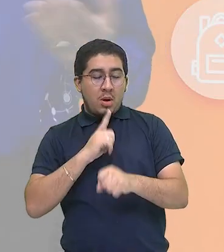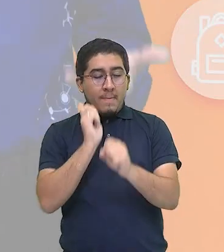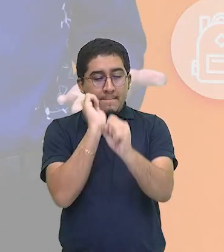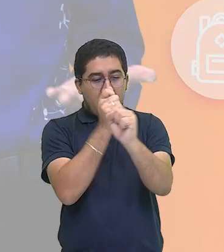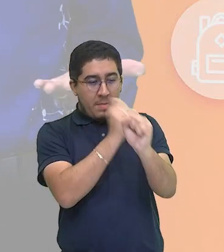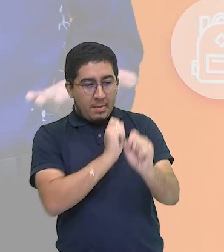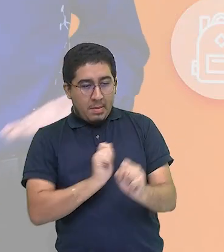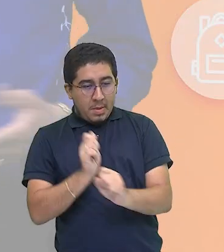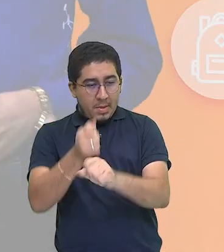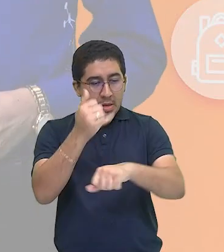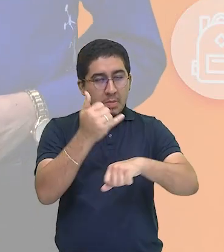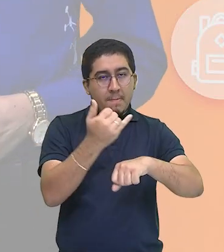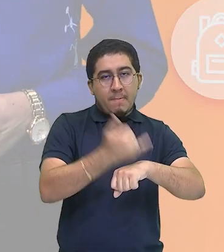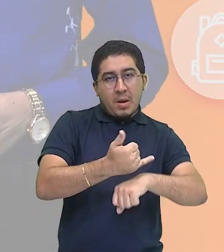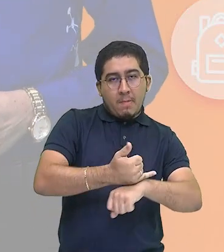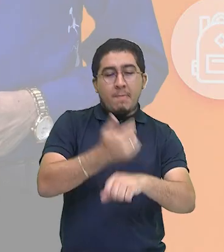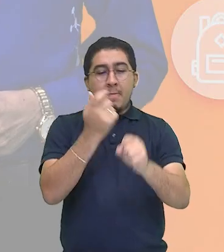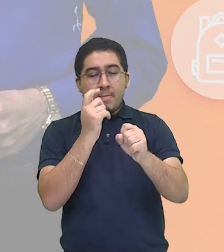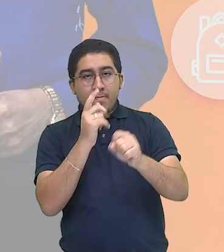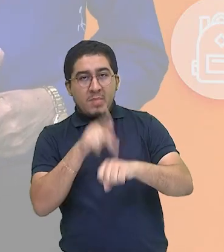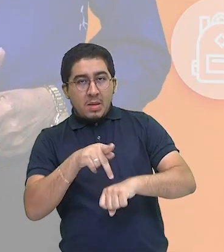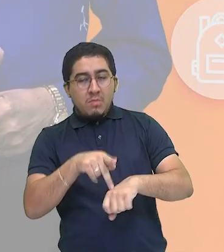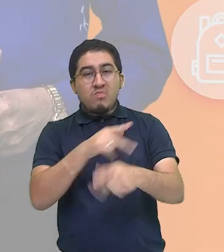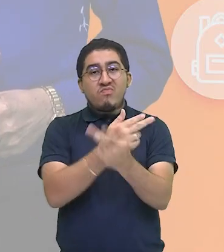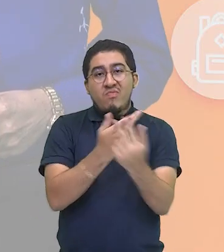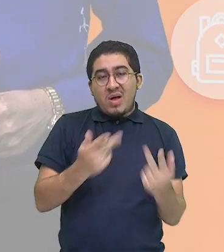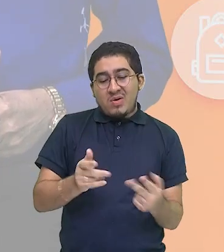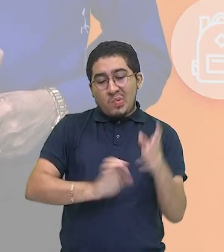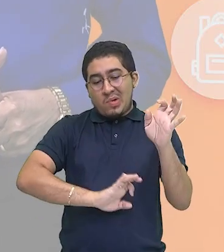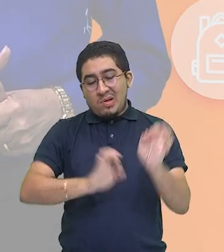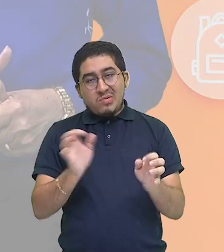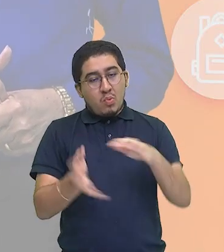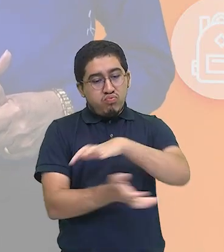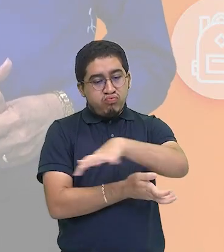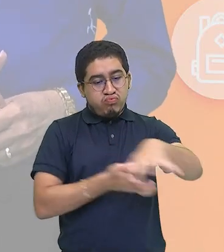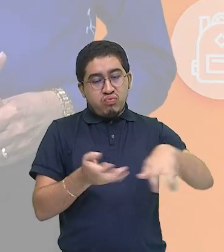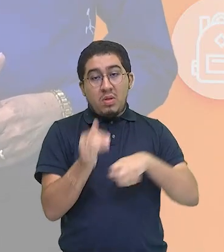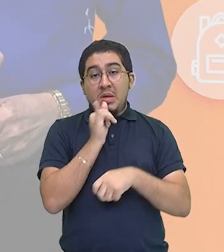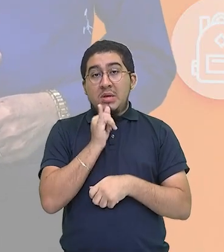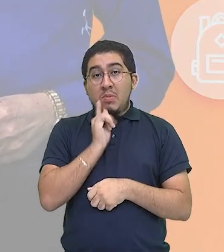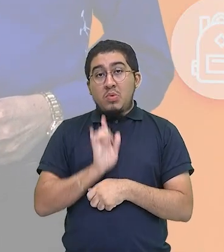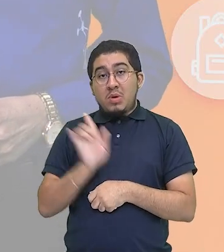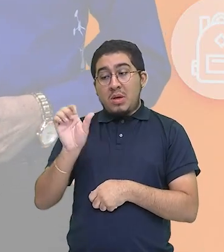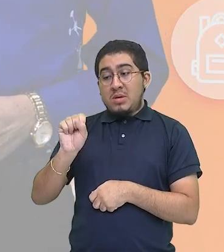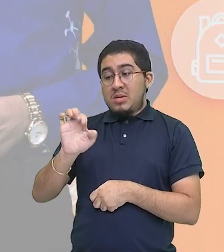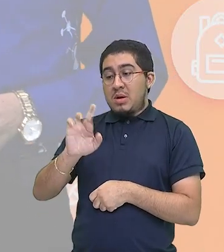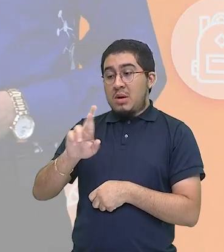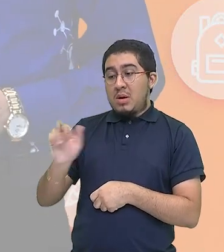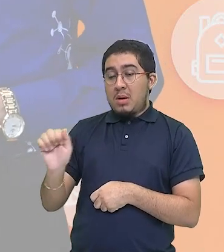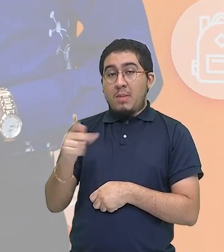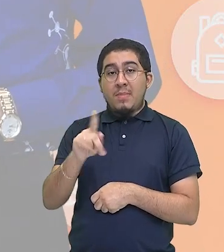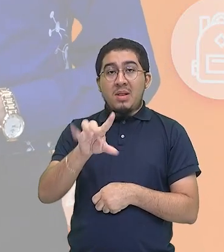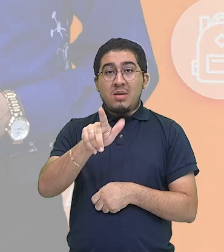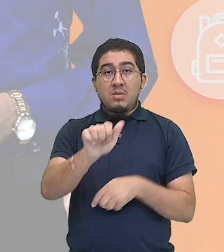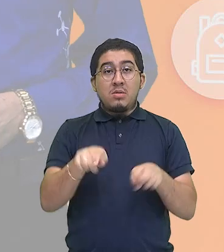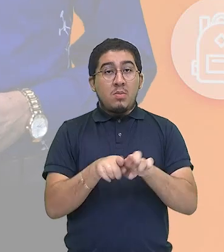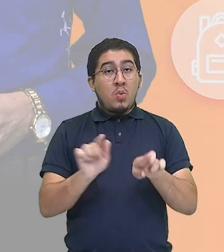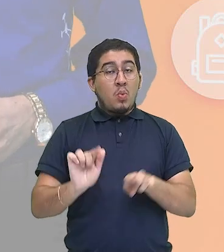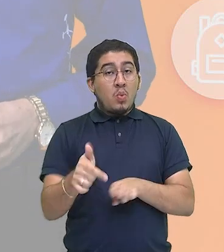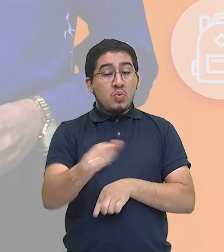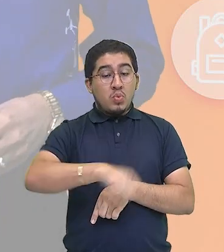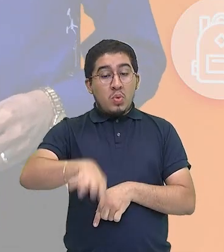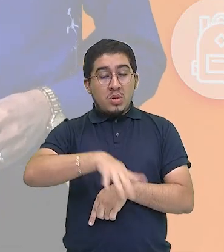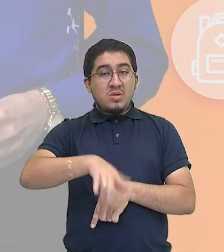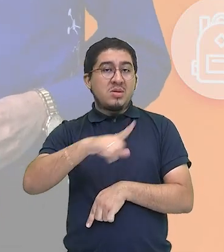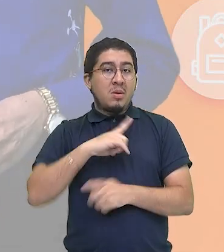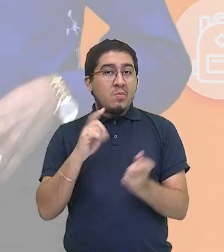desorganizada, como, por exemplo, o fato que aconteceu em Serra Pelada e em outros lugares abertos ao